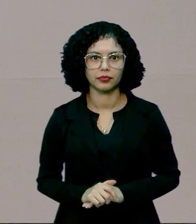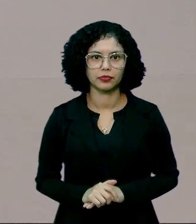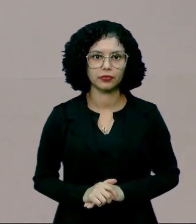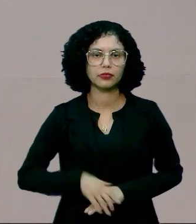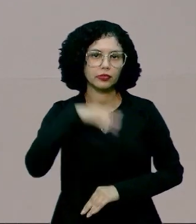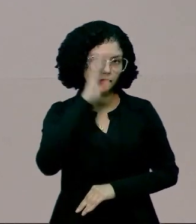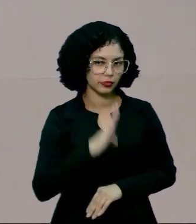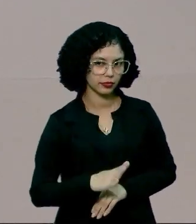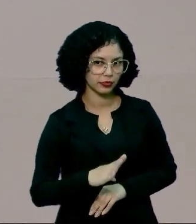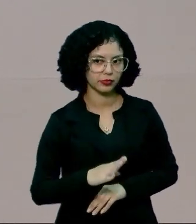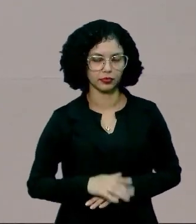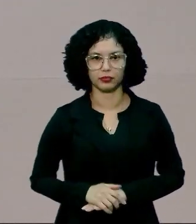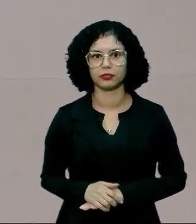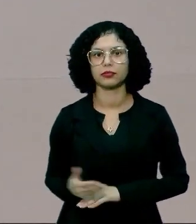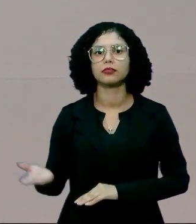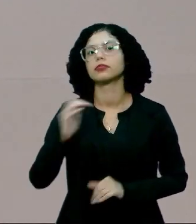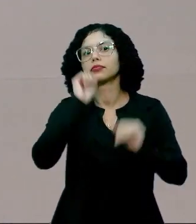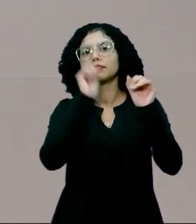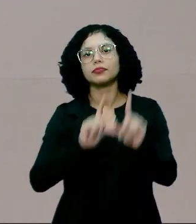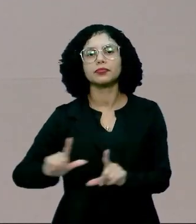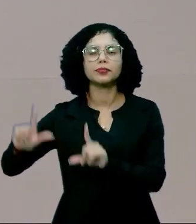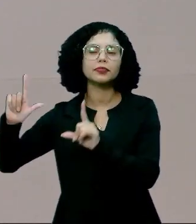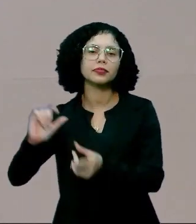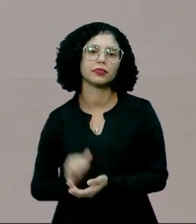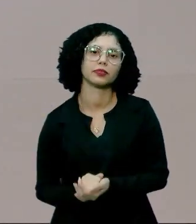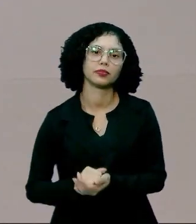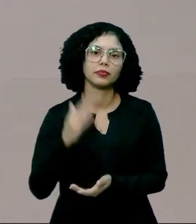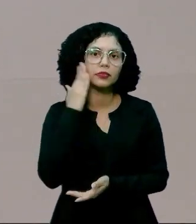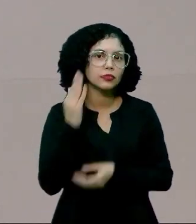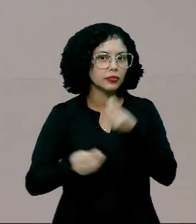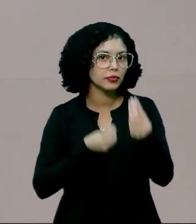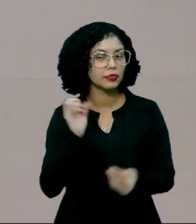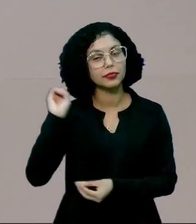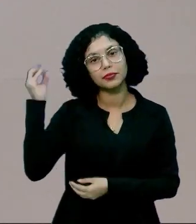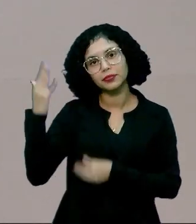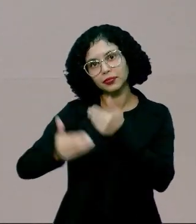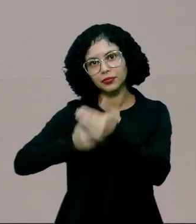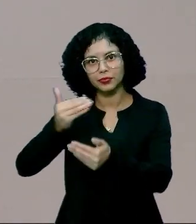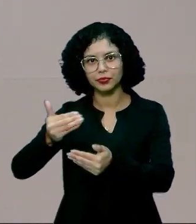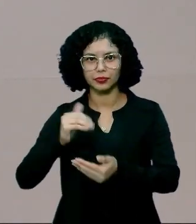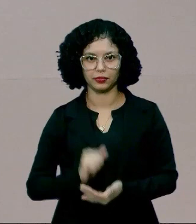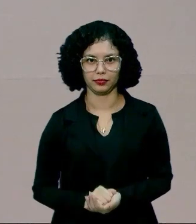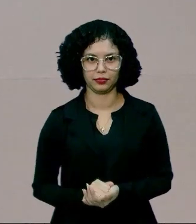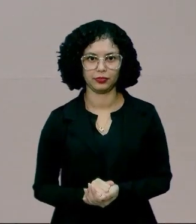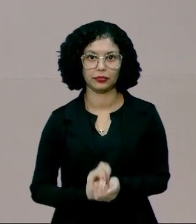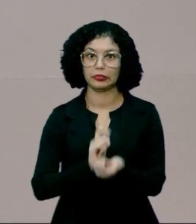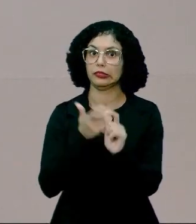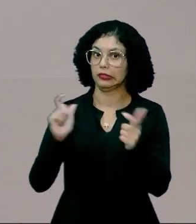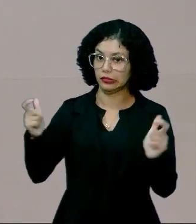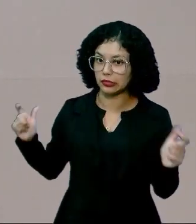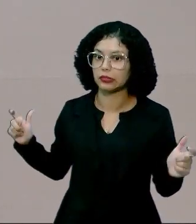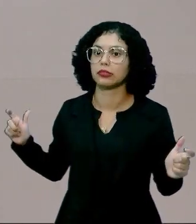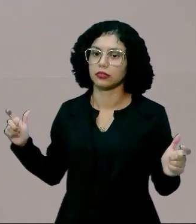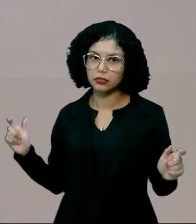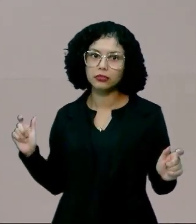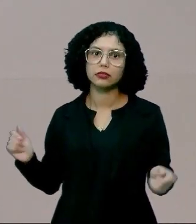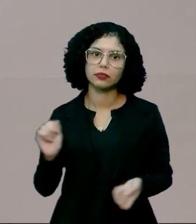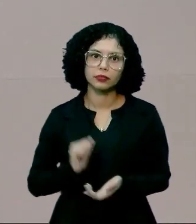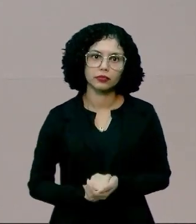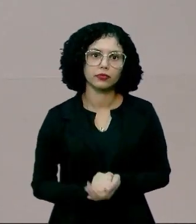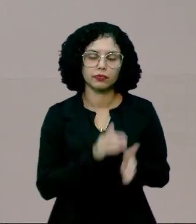escravidão no Brasil. Me acompanhe agora para a gente entender como é que foi esse processo, que foi longo, que